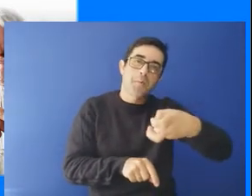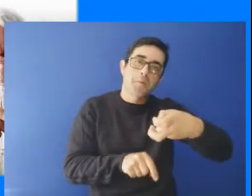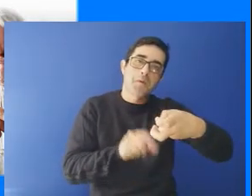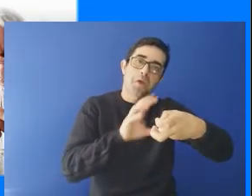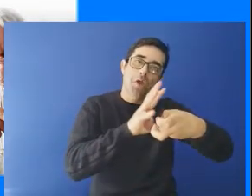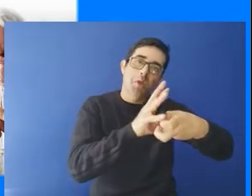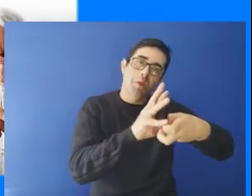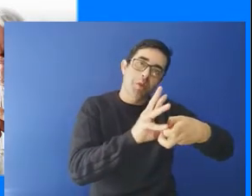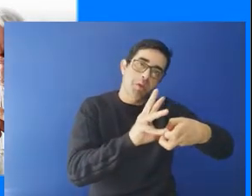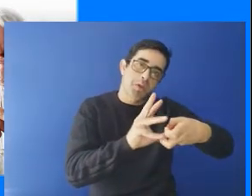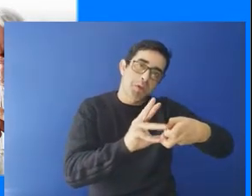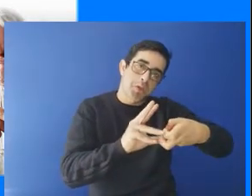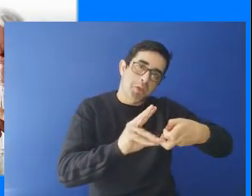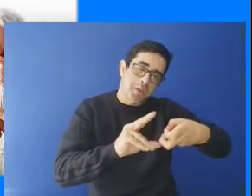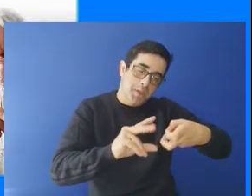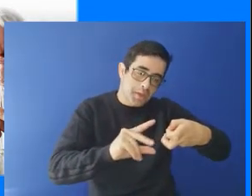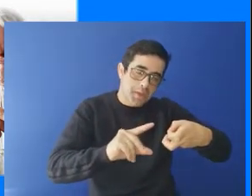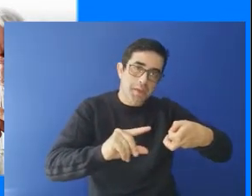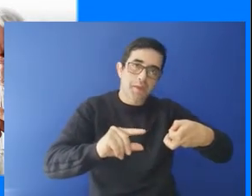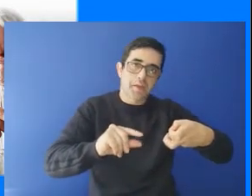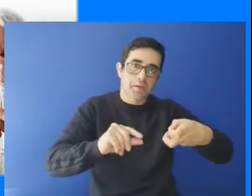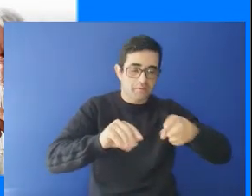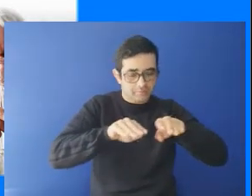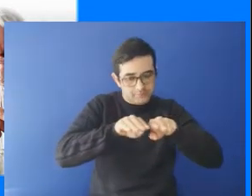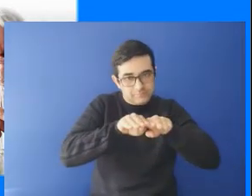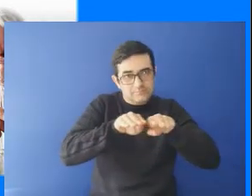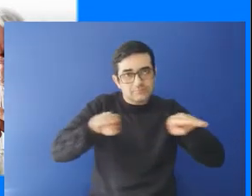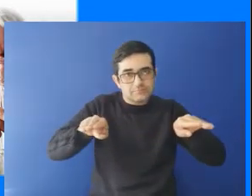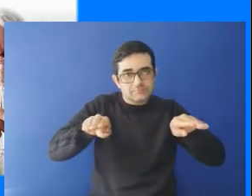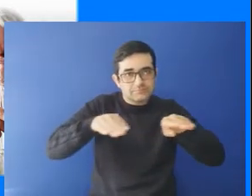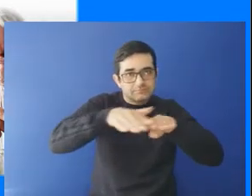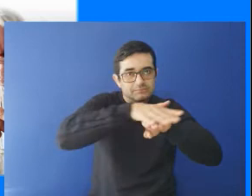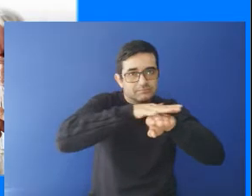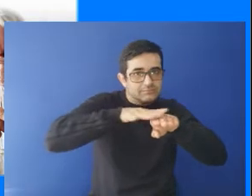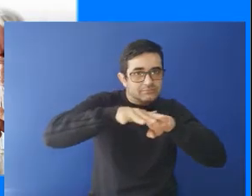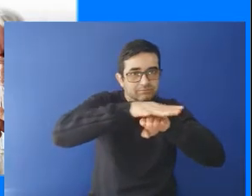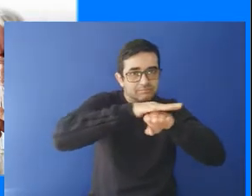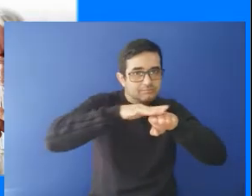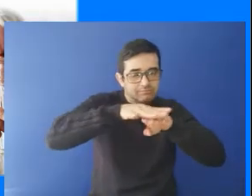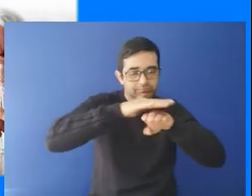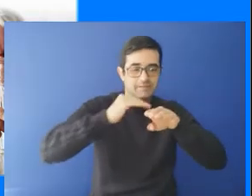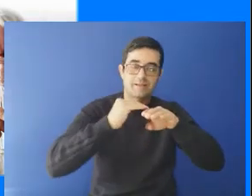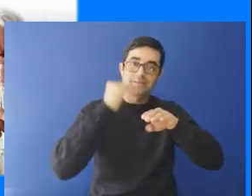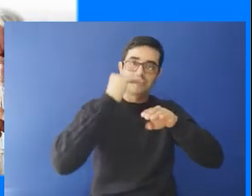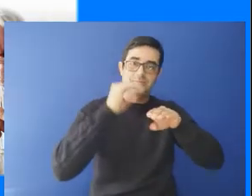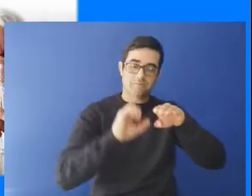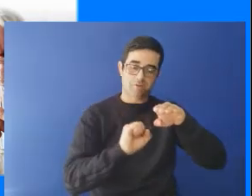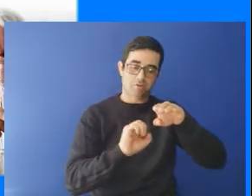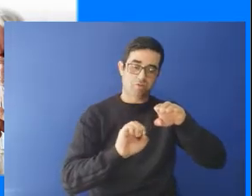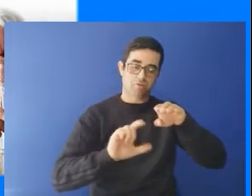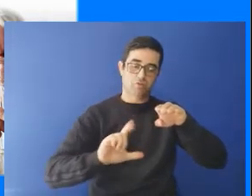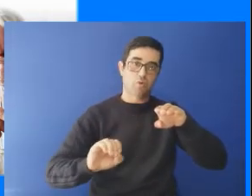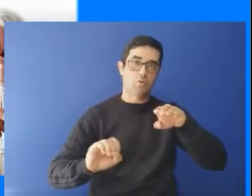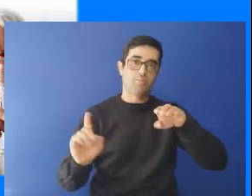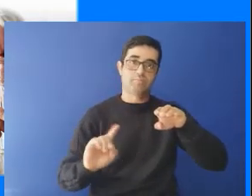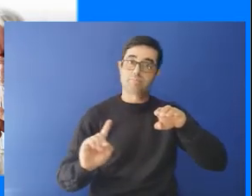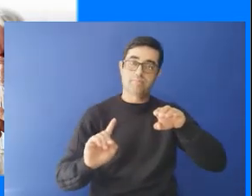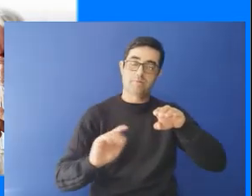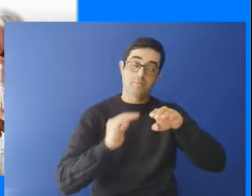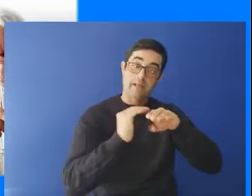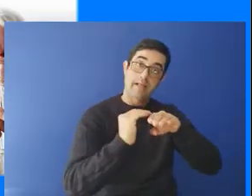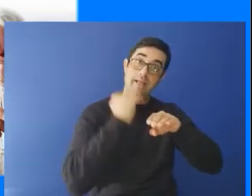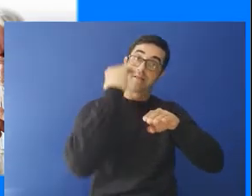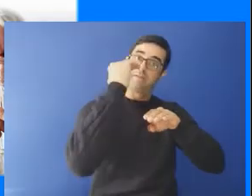todo o material que começa a se decompor e que está acima do solo. Ainda não é o próprio solo, mas vai abastecer o